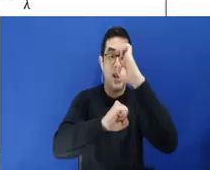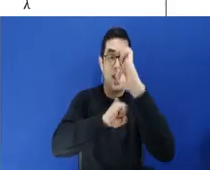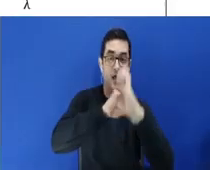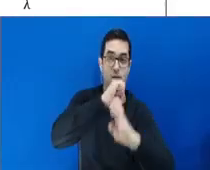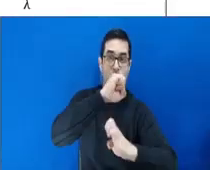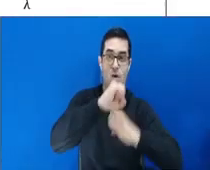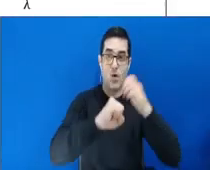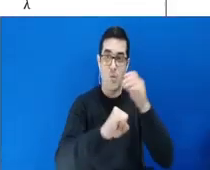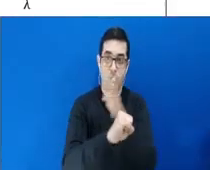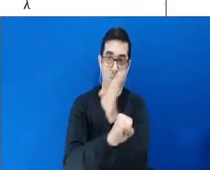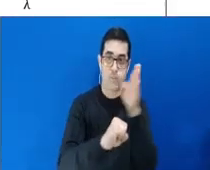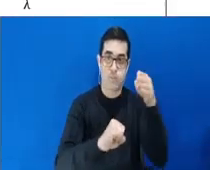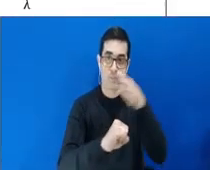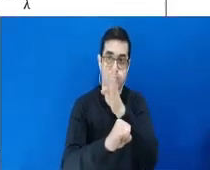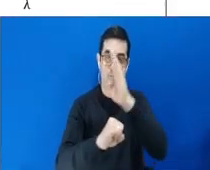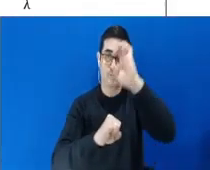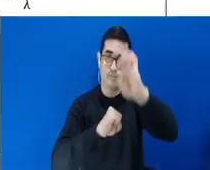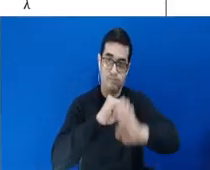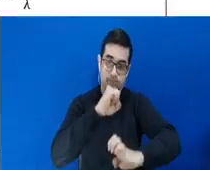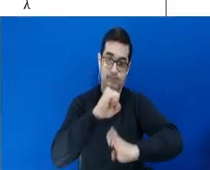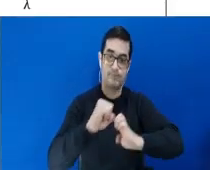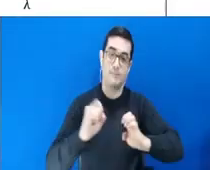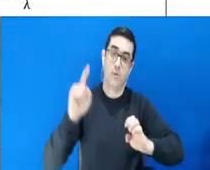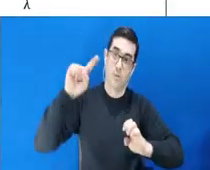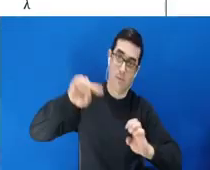da energia relacionada ao caráter